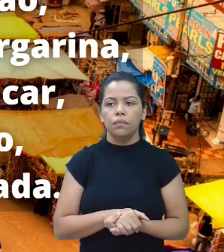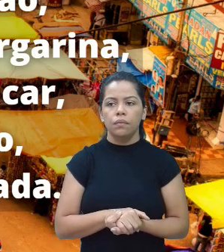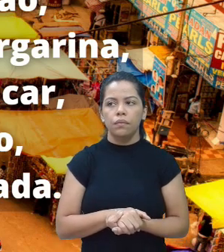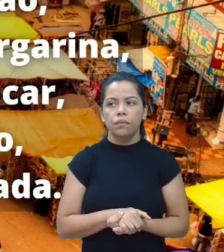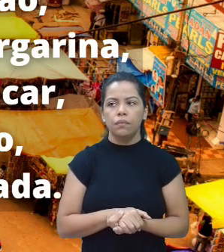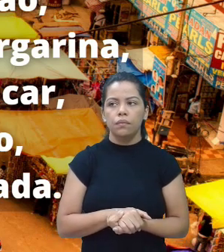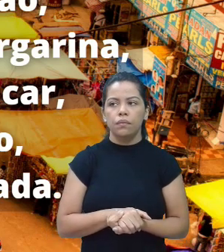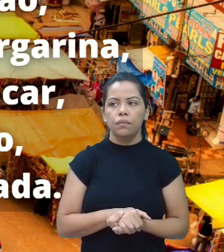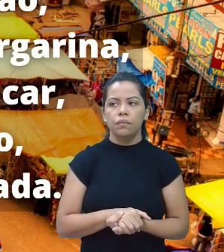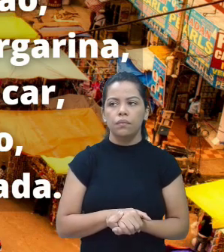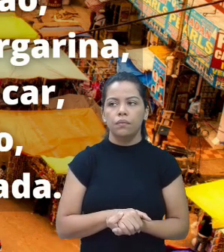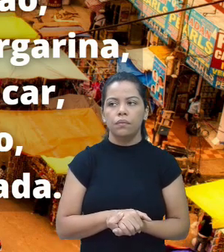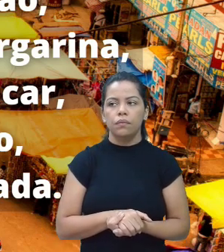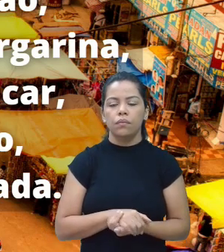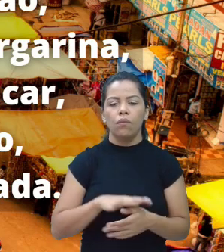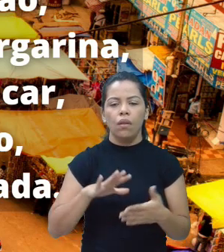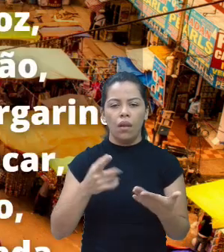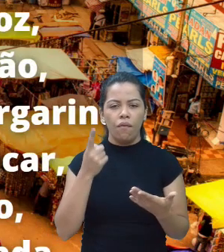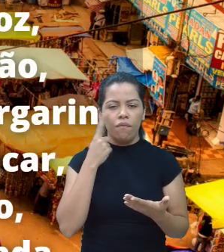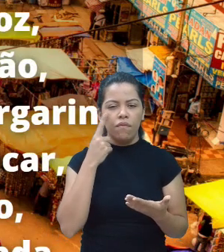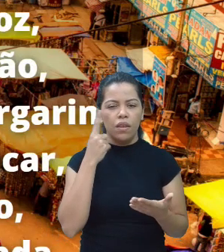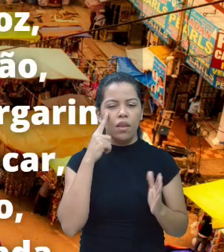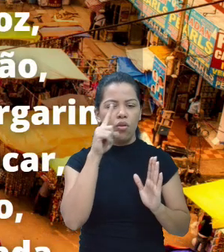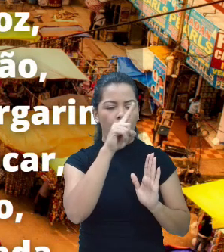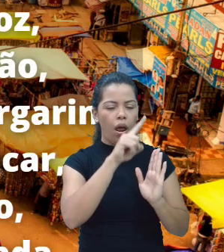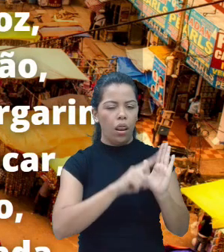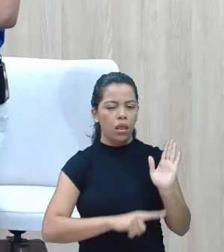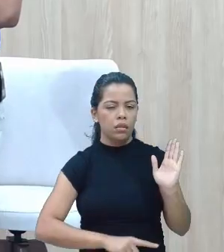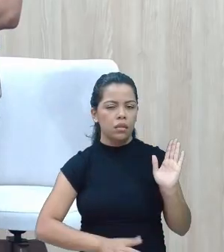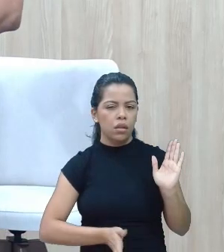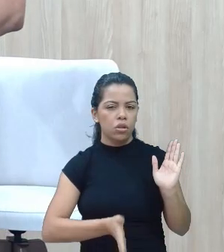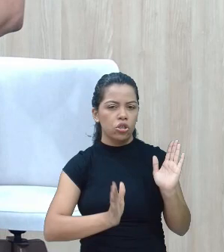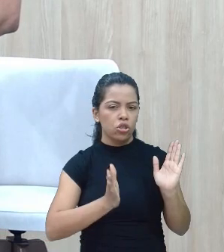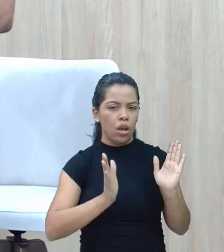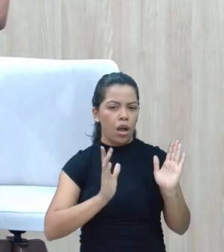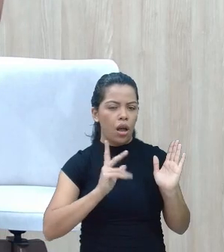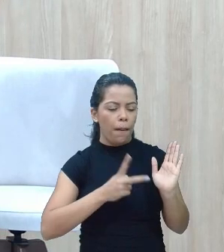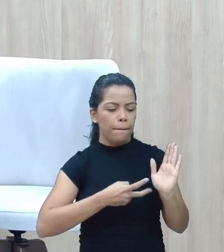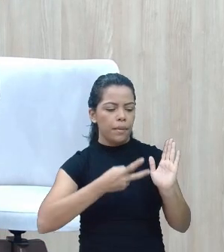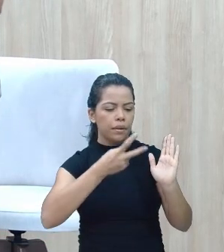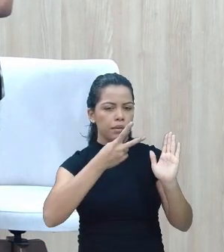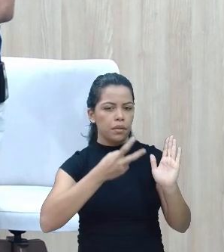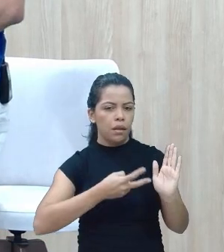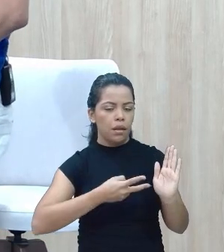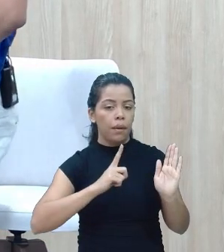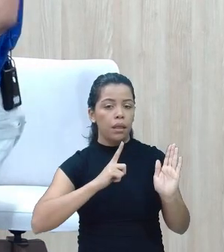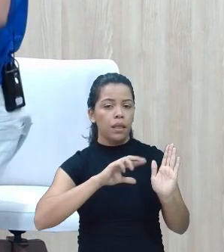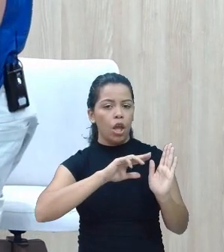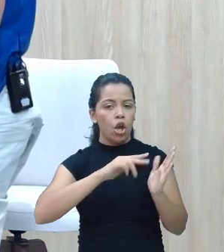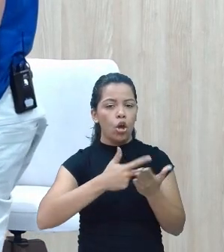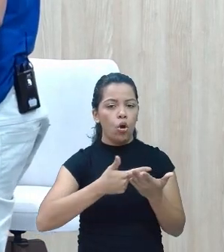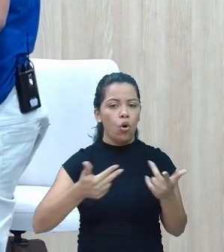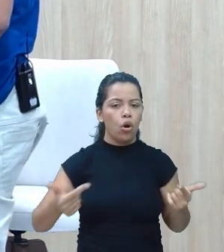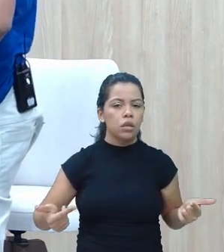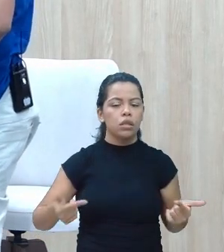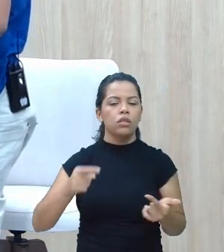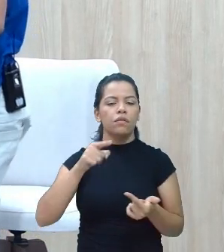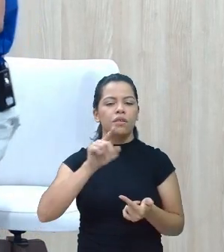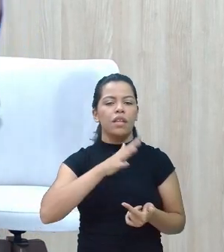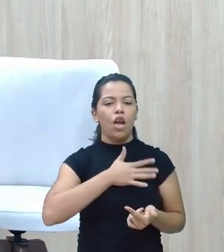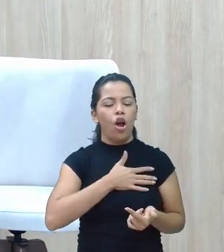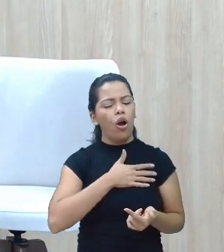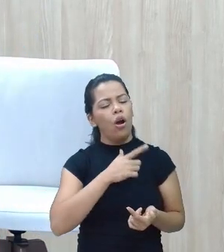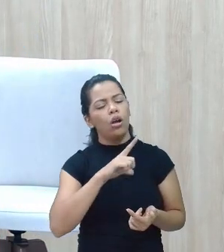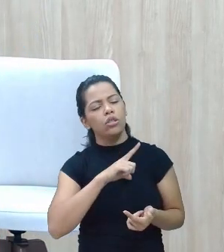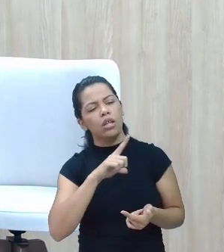Pronto, vira aí a lista, né? Atenção para essa lista. Tem coisas nessa lista que você gosta, tem coisa que você não gosta, né? No caso aí, ó,